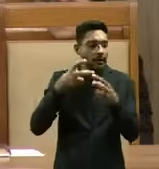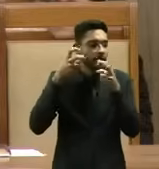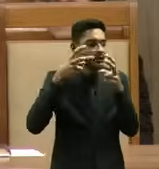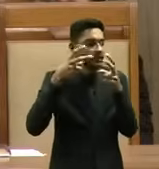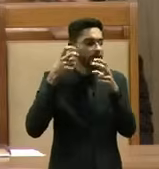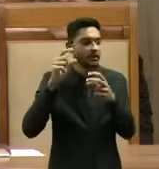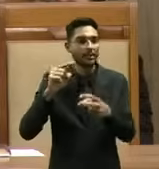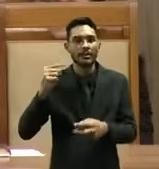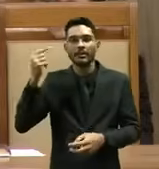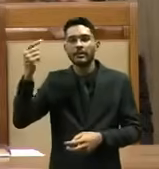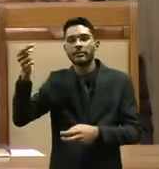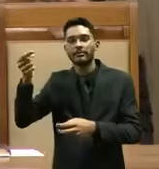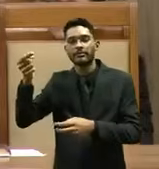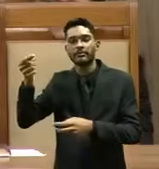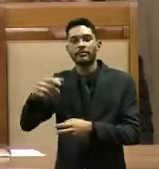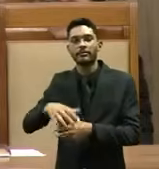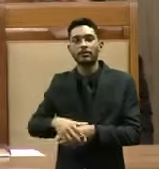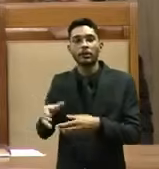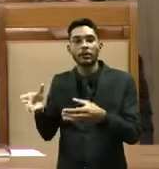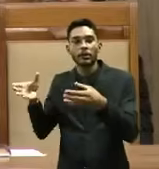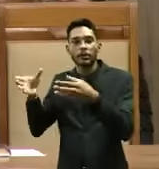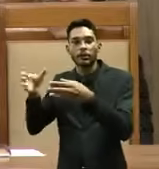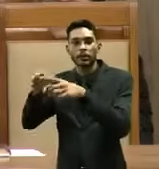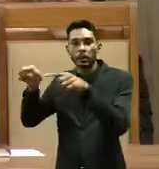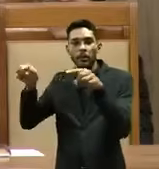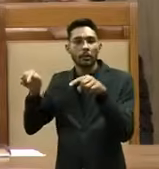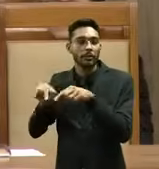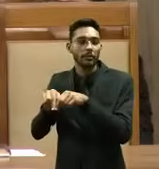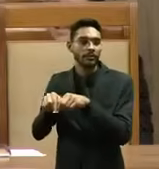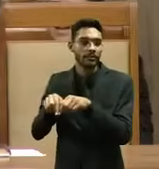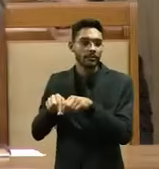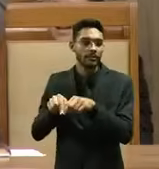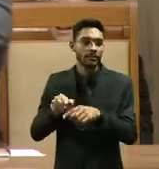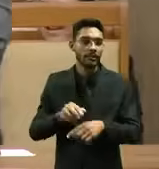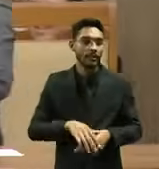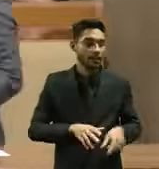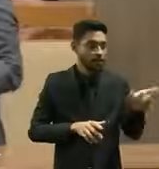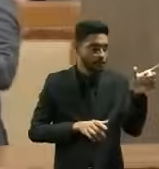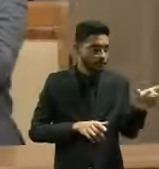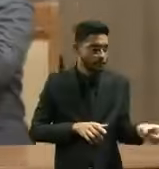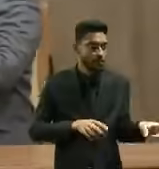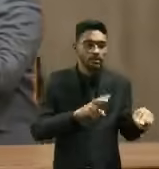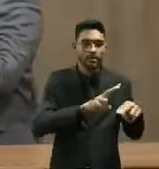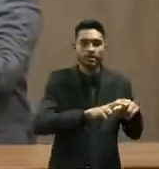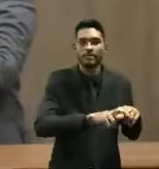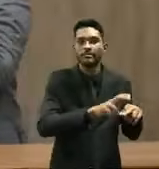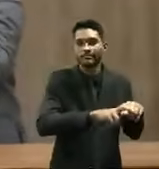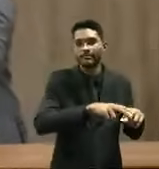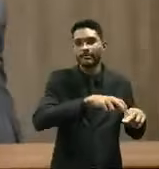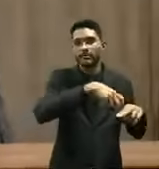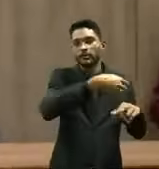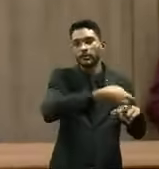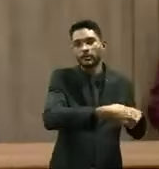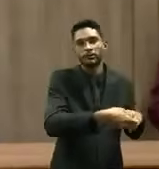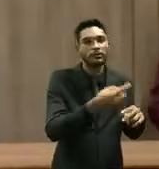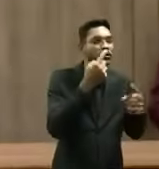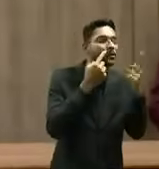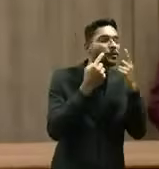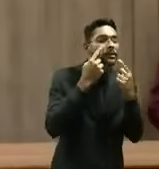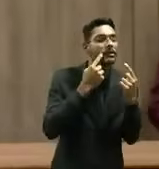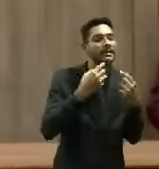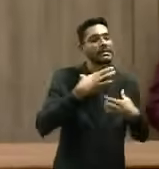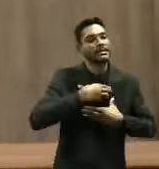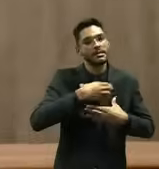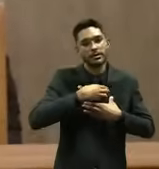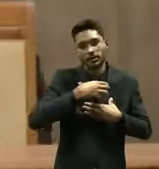ele se deitou no chão e passou a manhã todinha falando língua estranha aí é isso aí que é espírito santo não é assim é